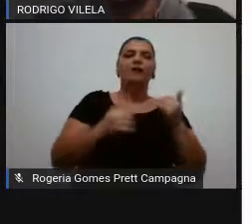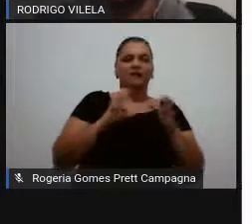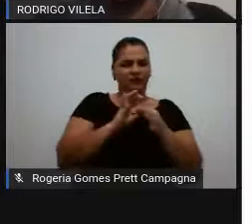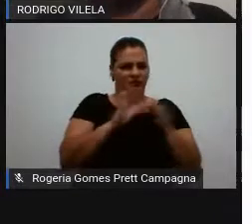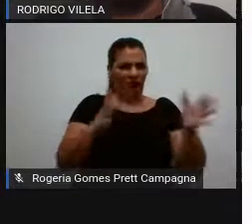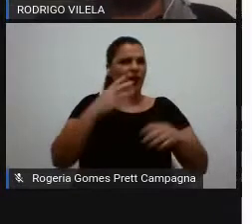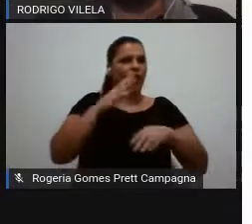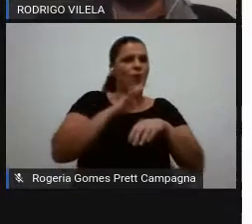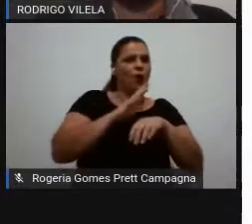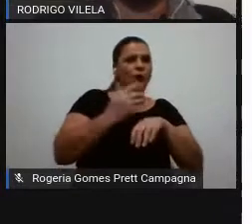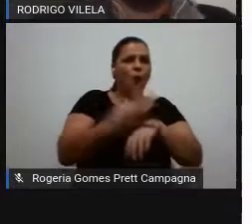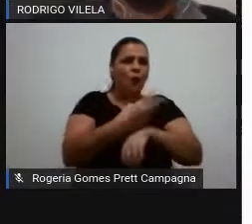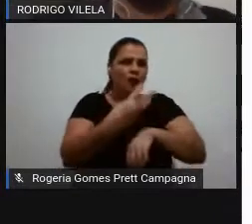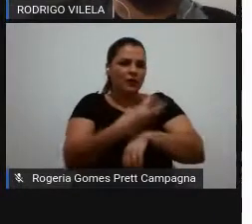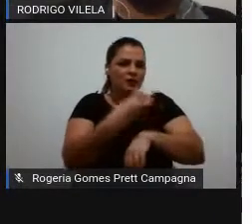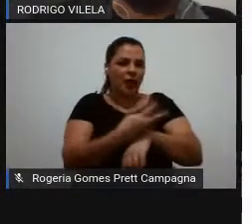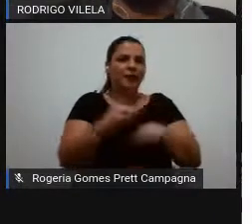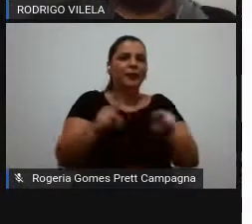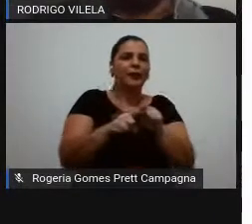a rádio comunitária,